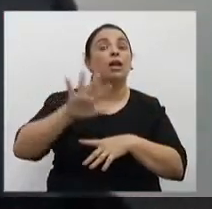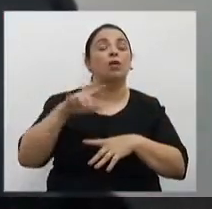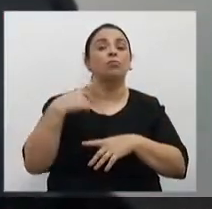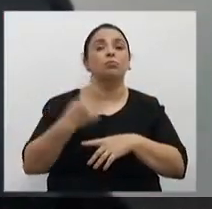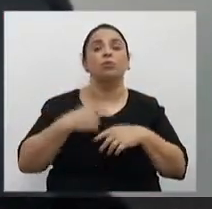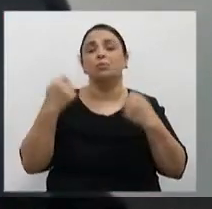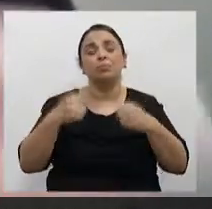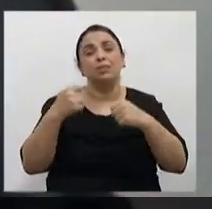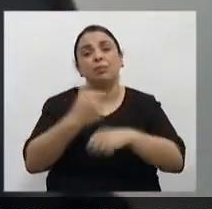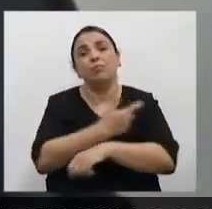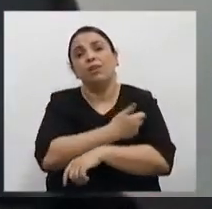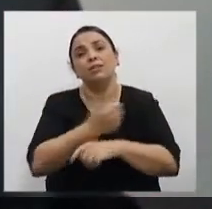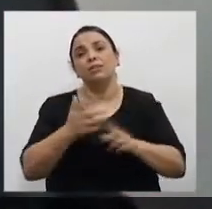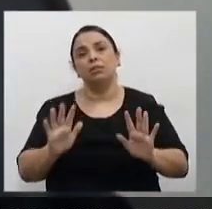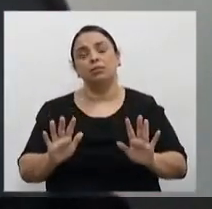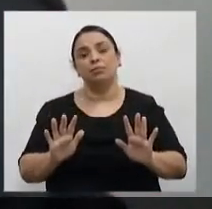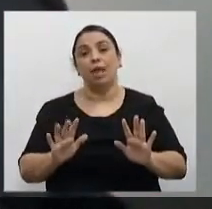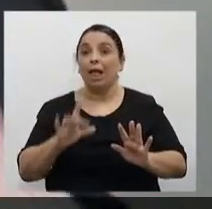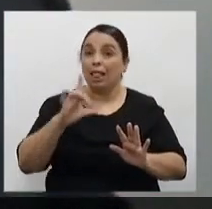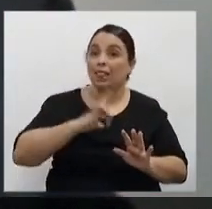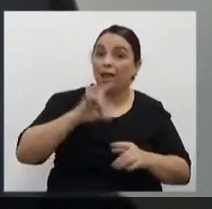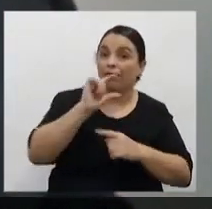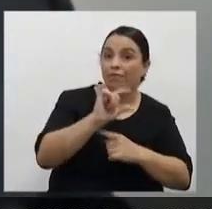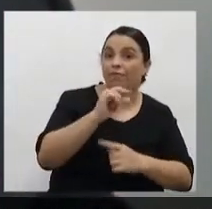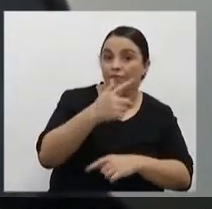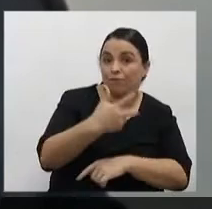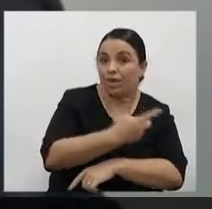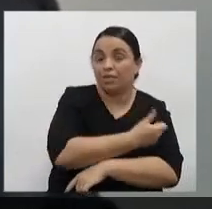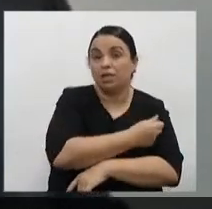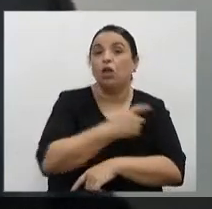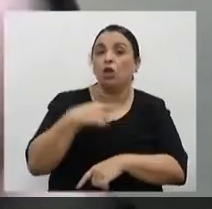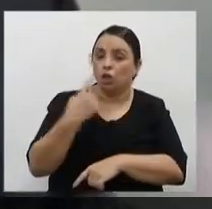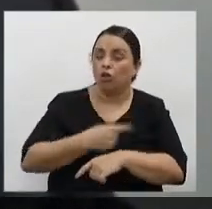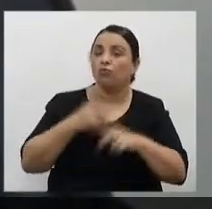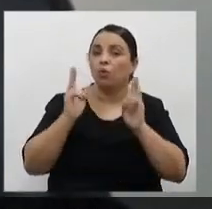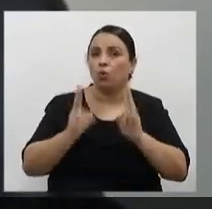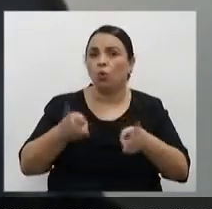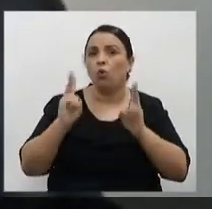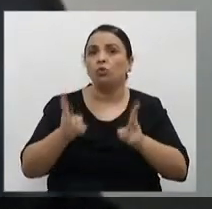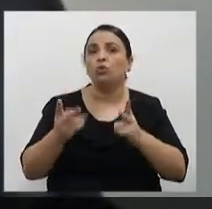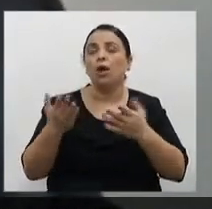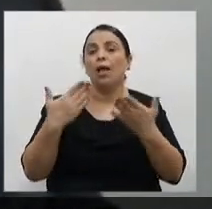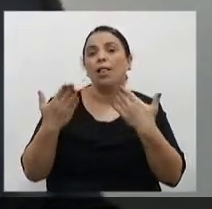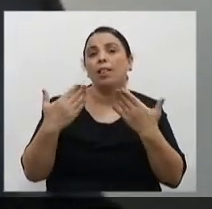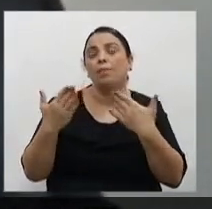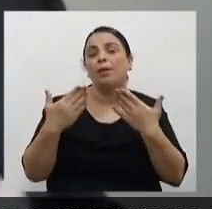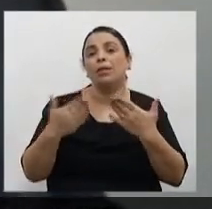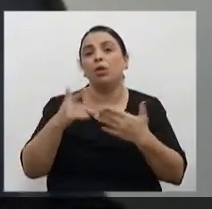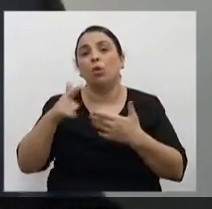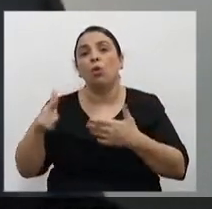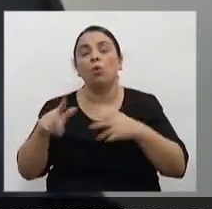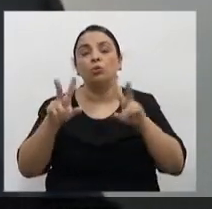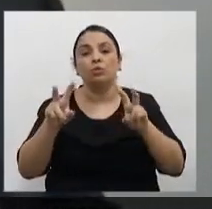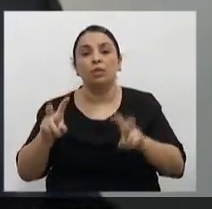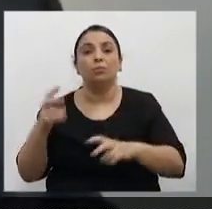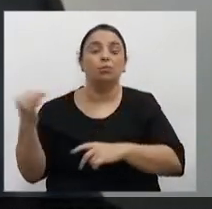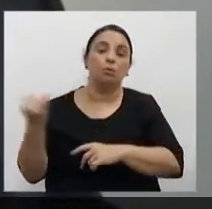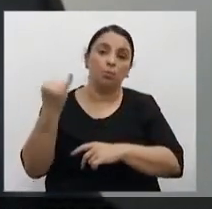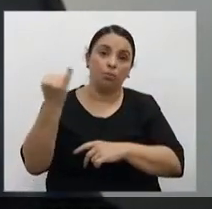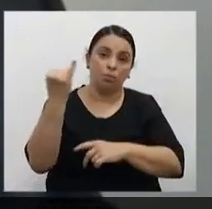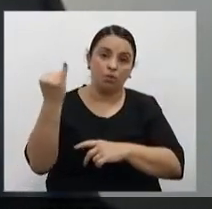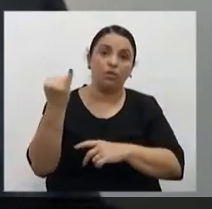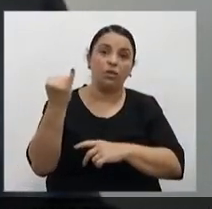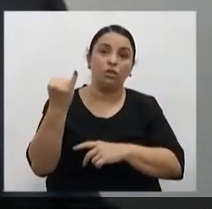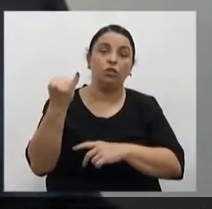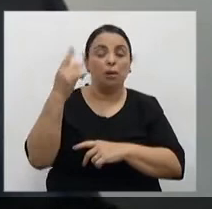ponto. Se tem vacina, nós estaremos aqui debatendo outras questões tão importantes quanto para as pessoas